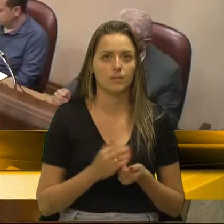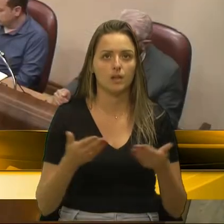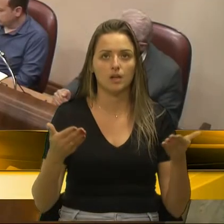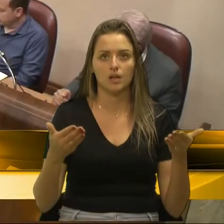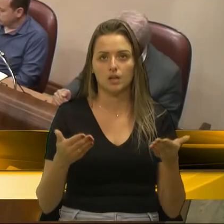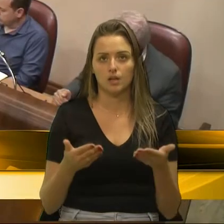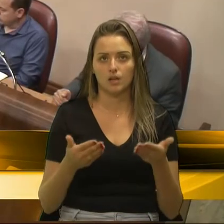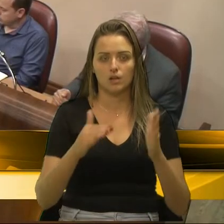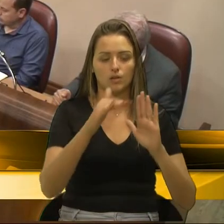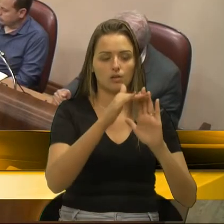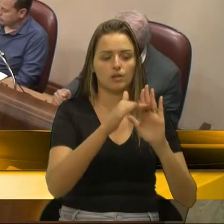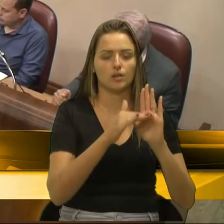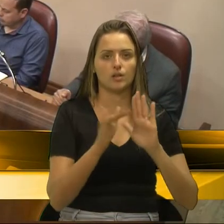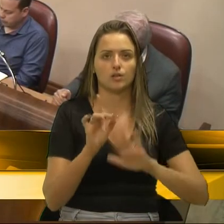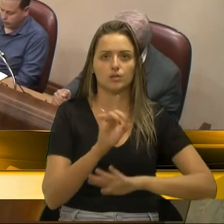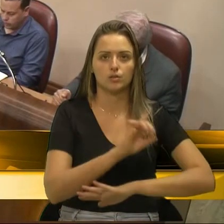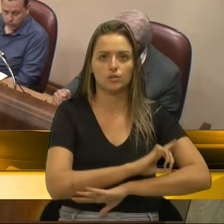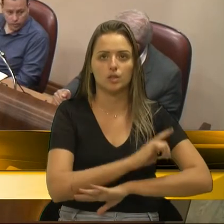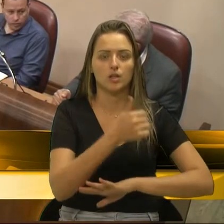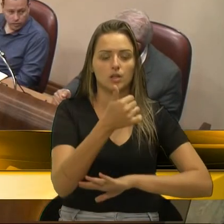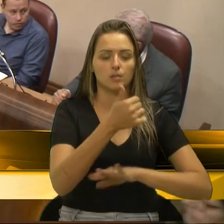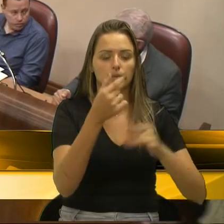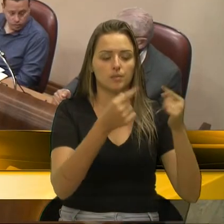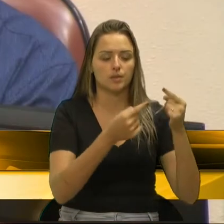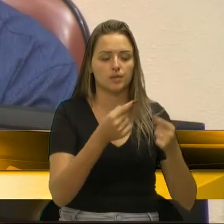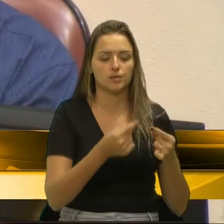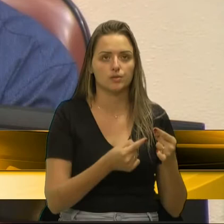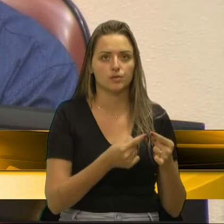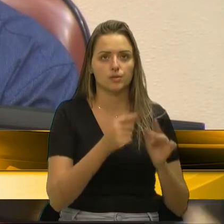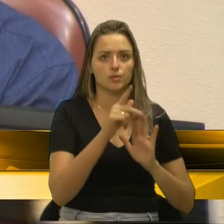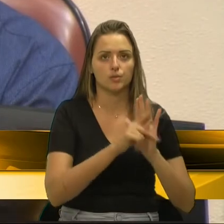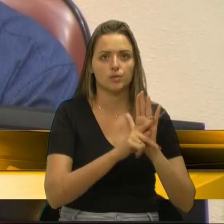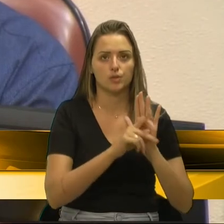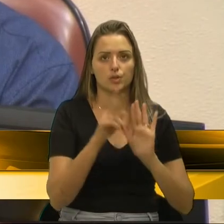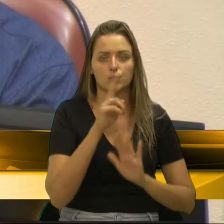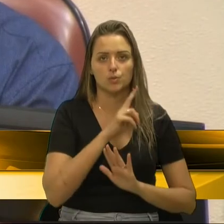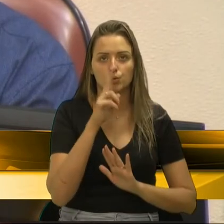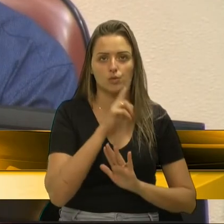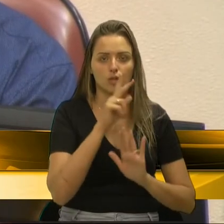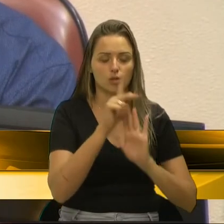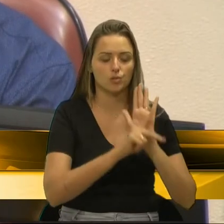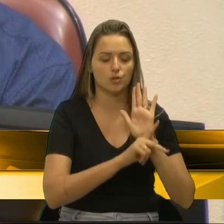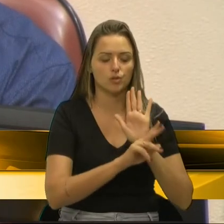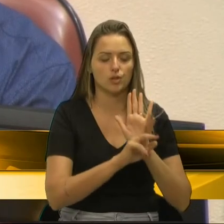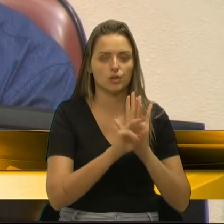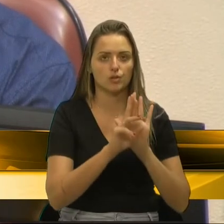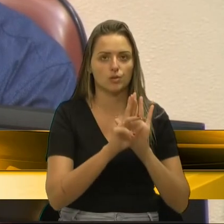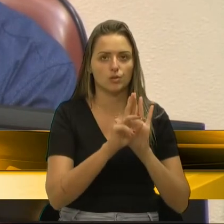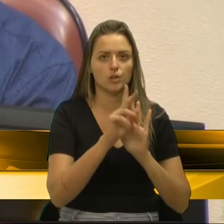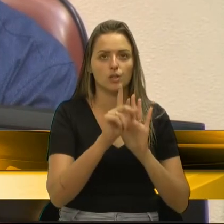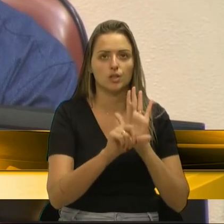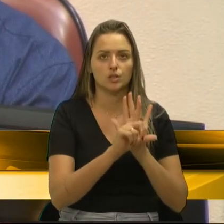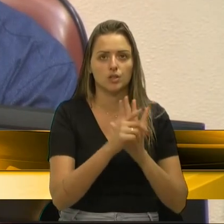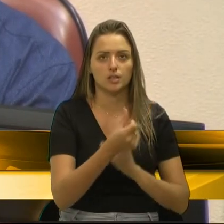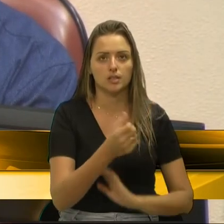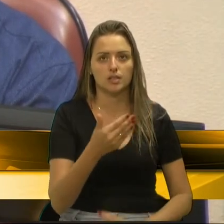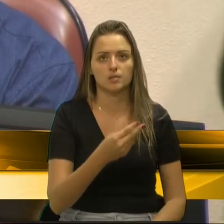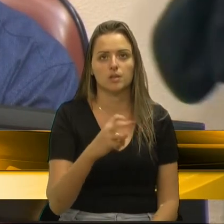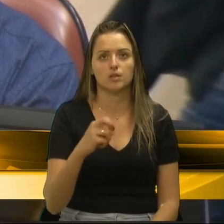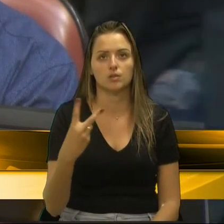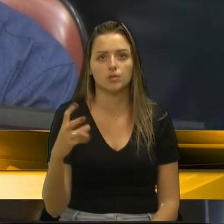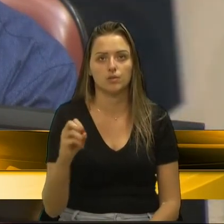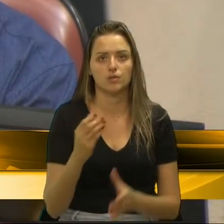Passemos à ordem do dia. Em primeira discussão, em regime de urgência, o projeto de lei número 6/2020, contido